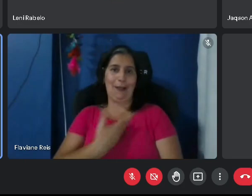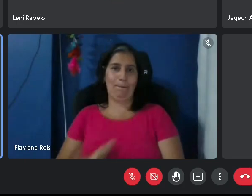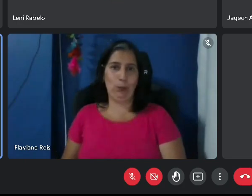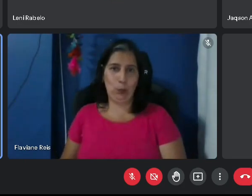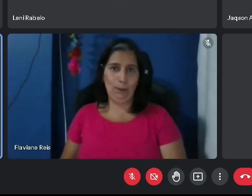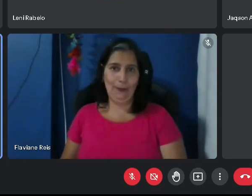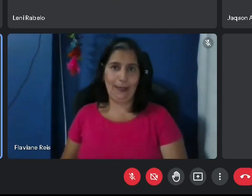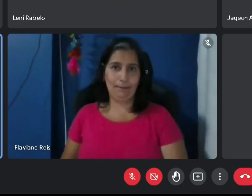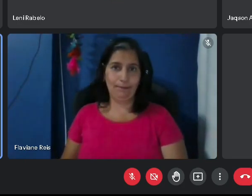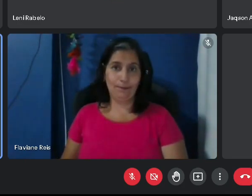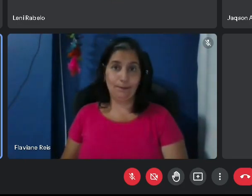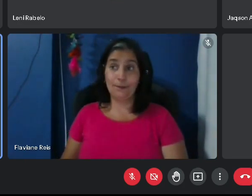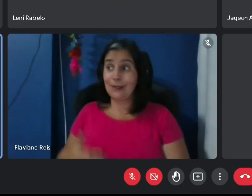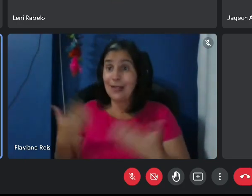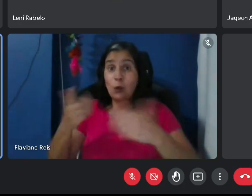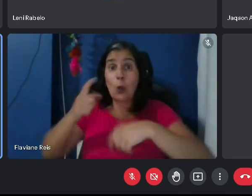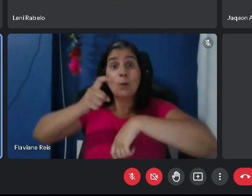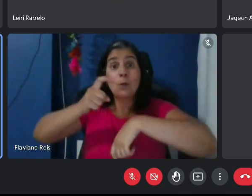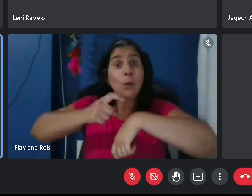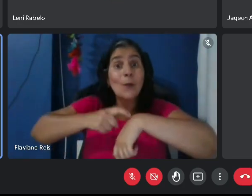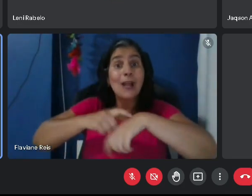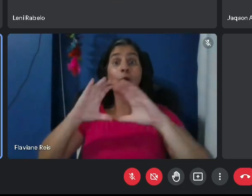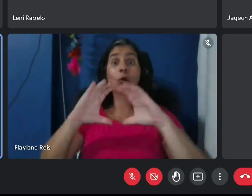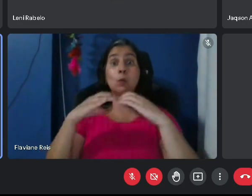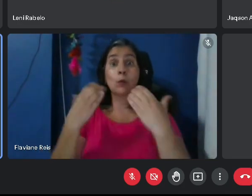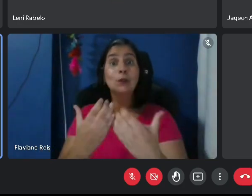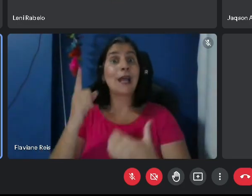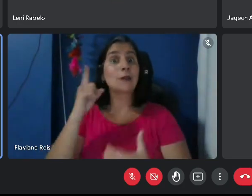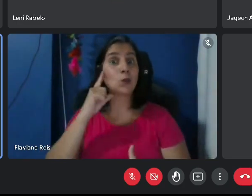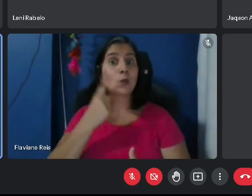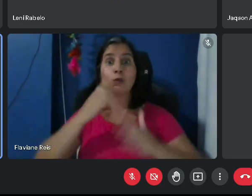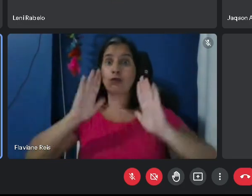isso é questão de política pública, isso é política pública.